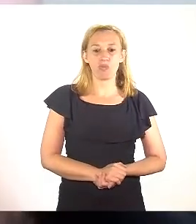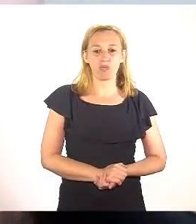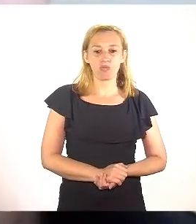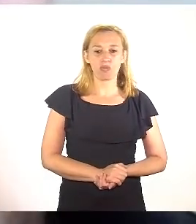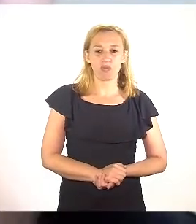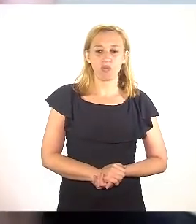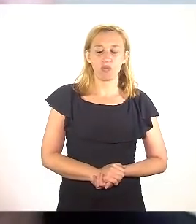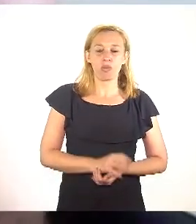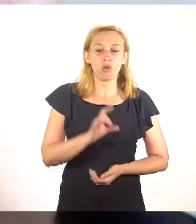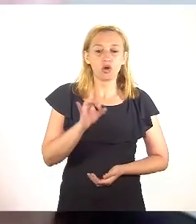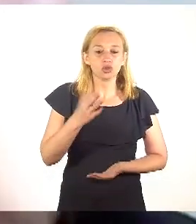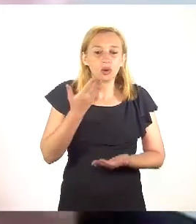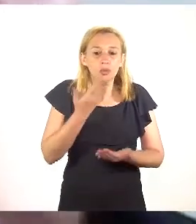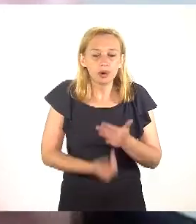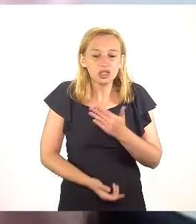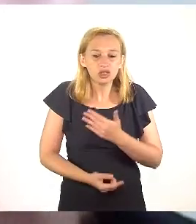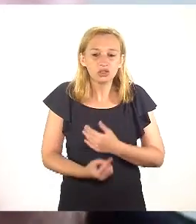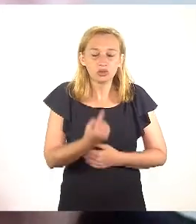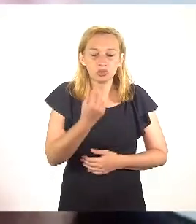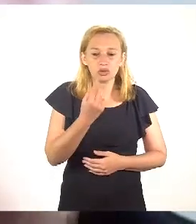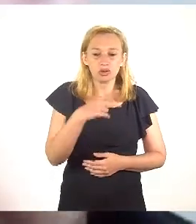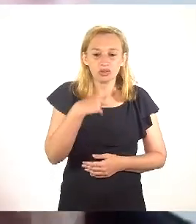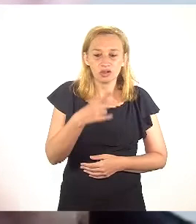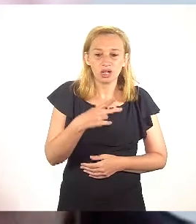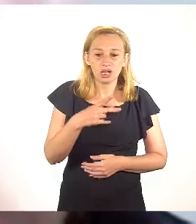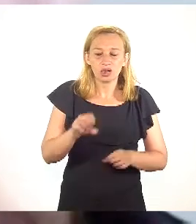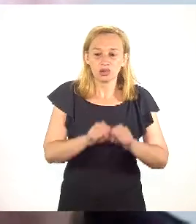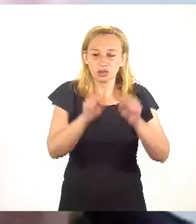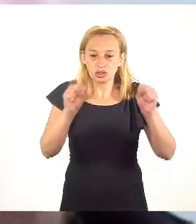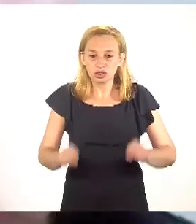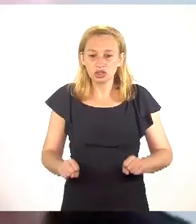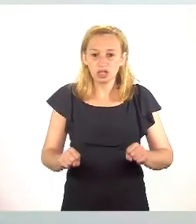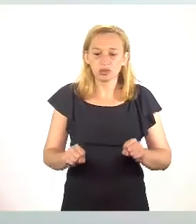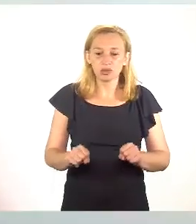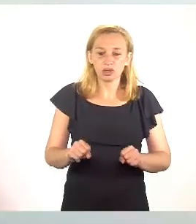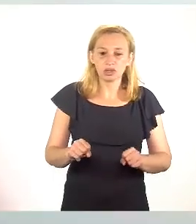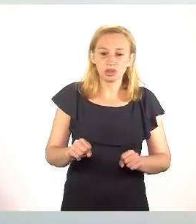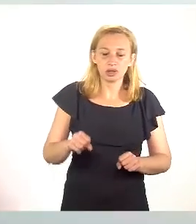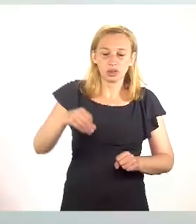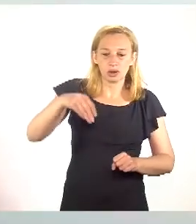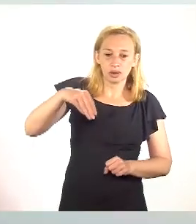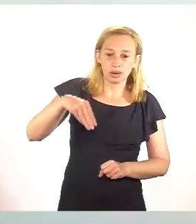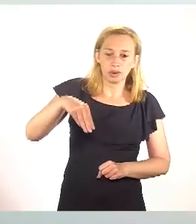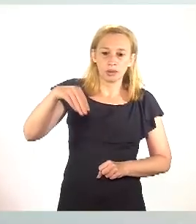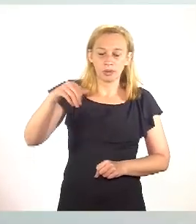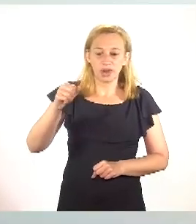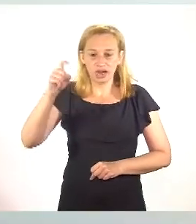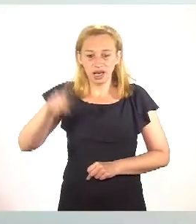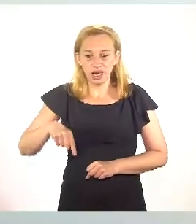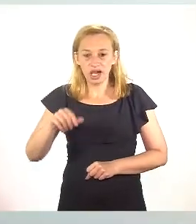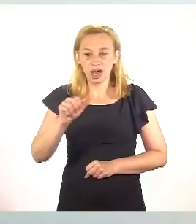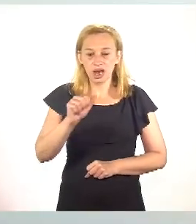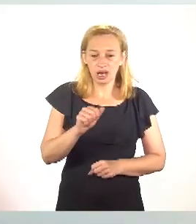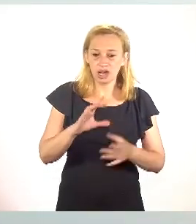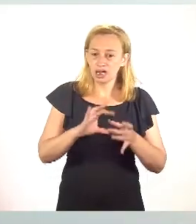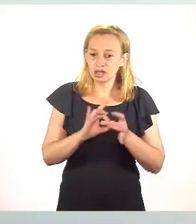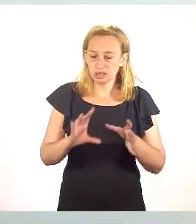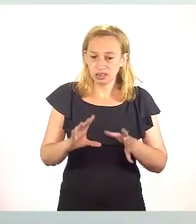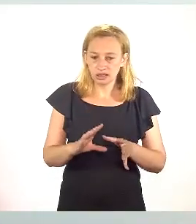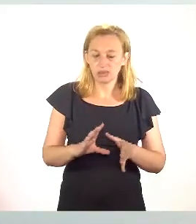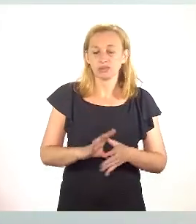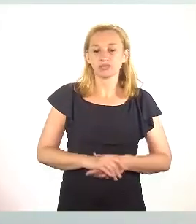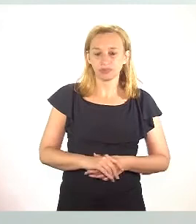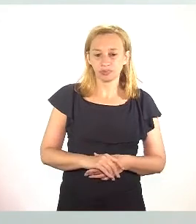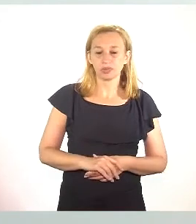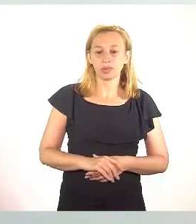eu só perdi uma fala quando o senhor falou o sistema de Macaé, aí deu um... Era autônomo, não era subordinado à SEDAI, ela tinha um